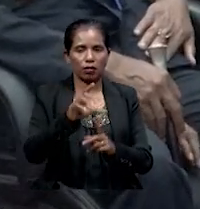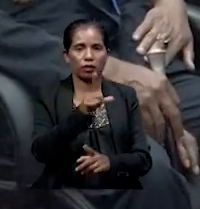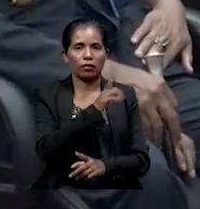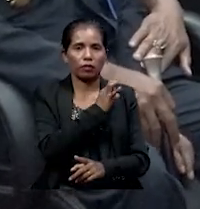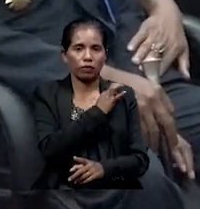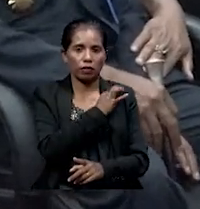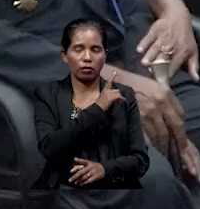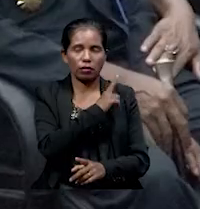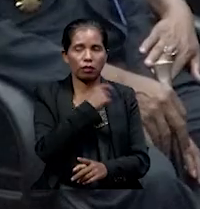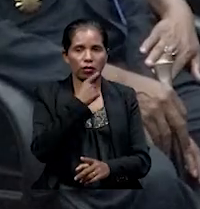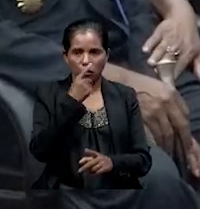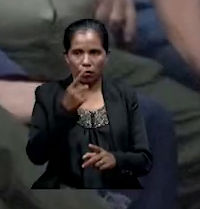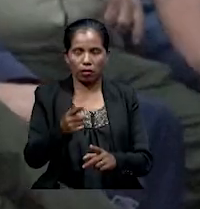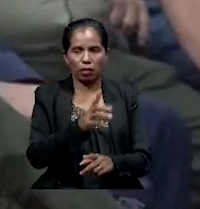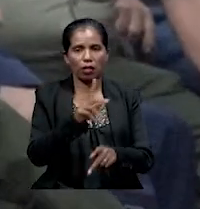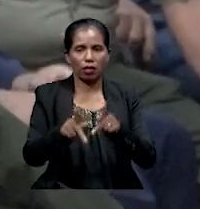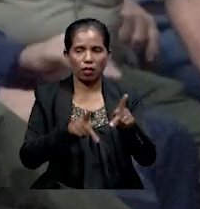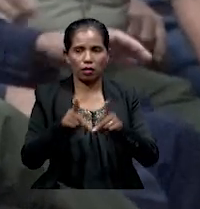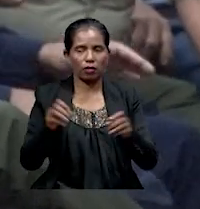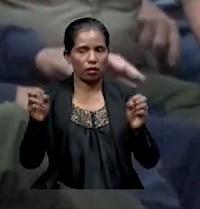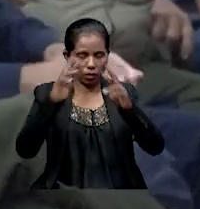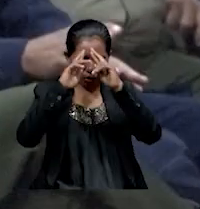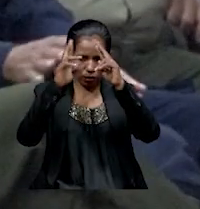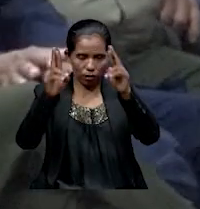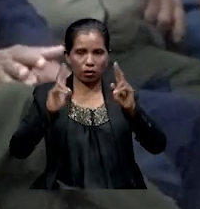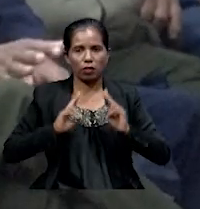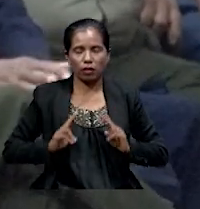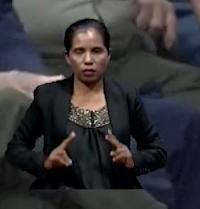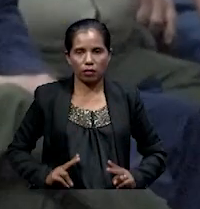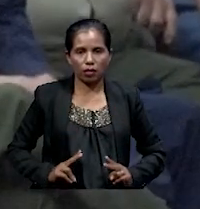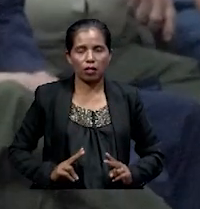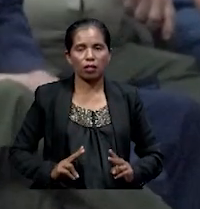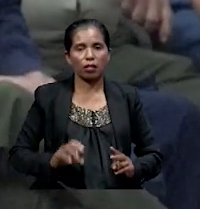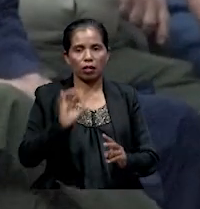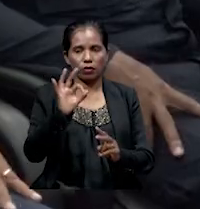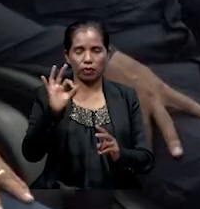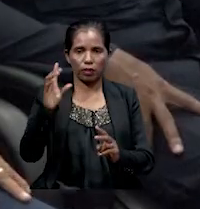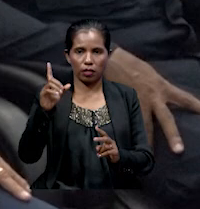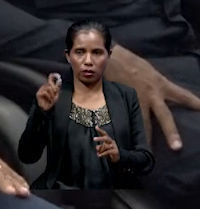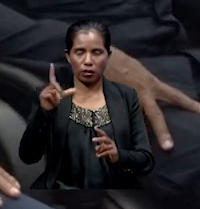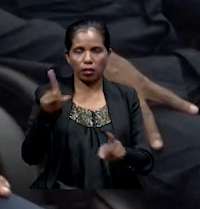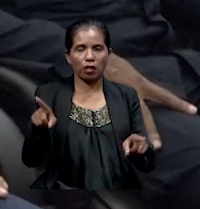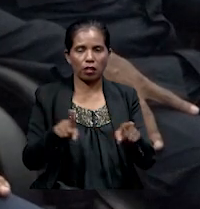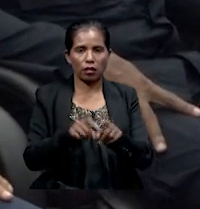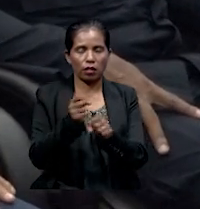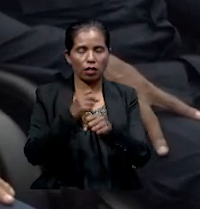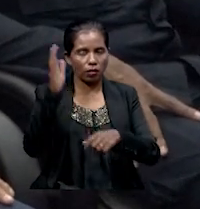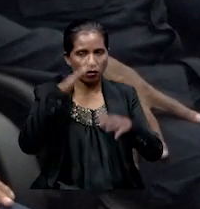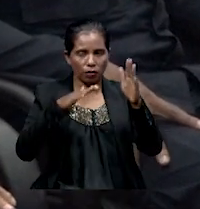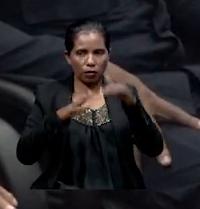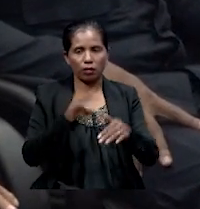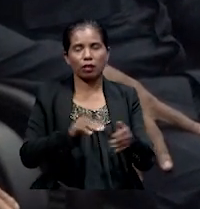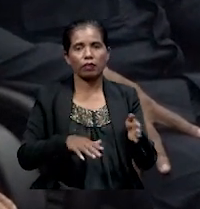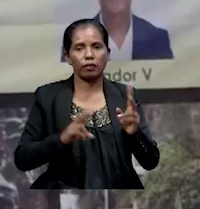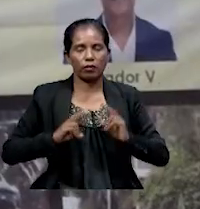Falo Ratelai, considera a sociedade deve la respeita uniforme instituição FFDTL, né? Hanesan insulto ida ba heróis no mártires